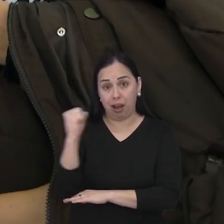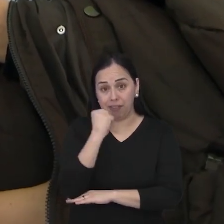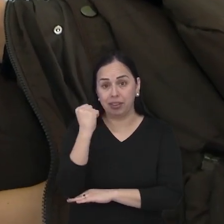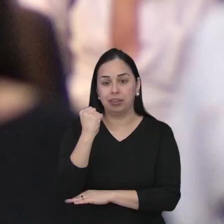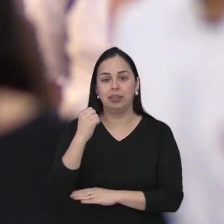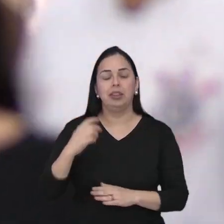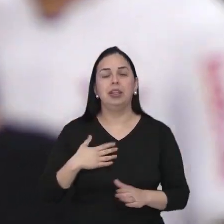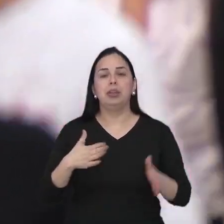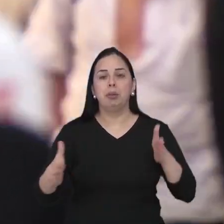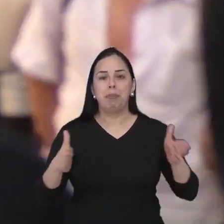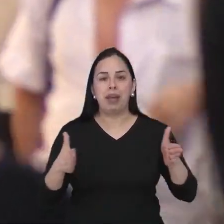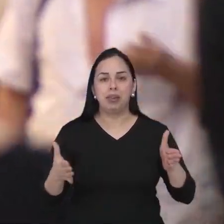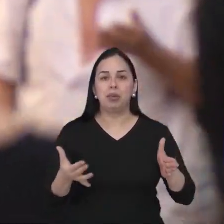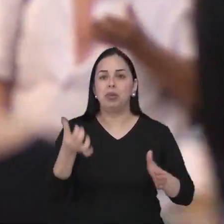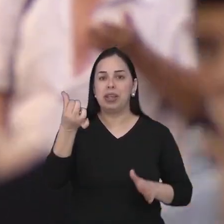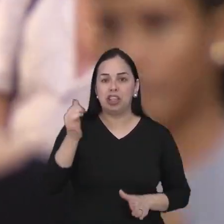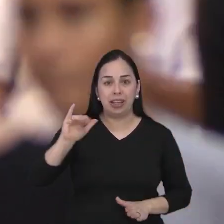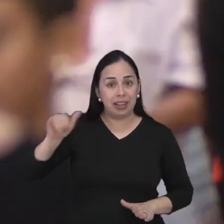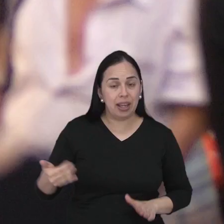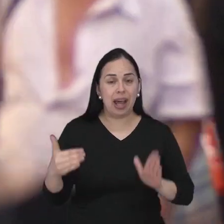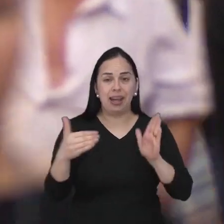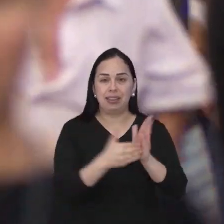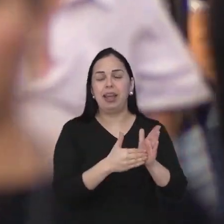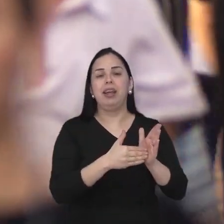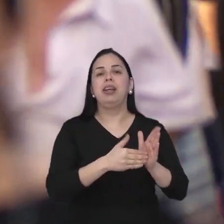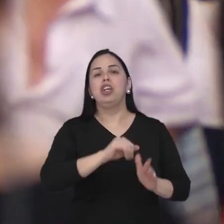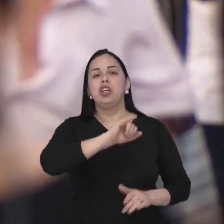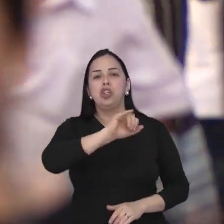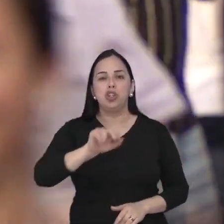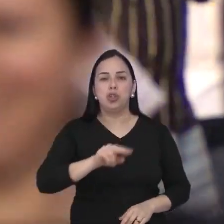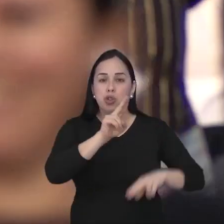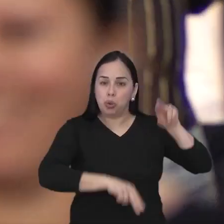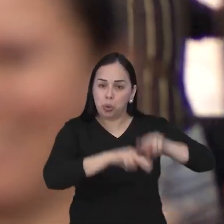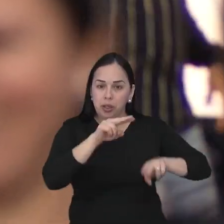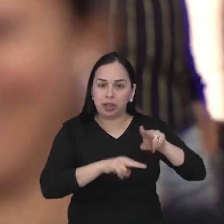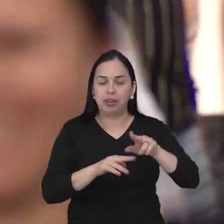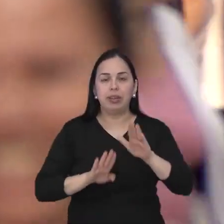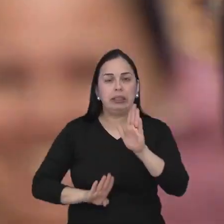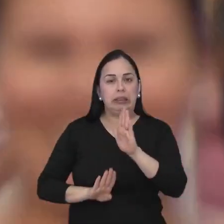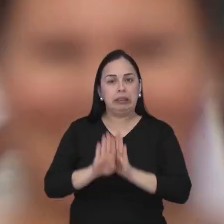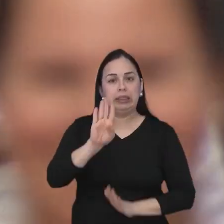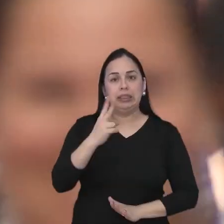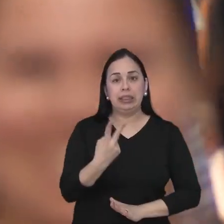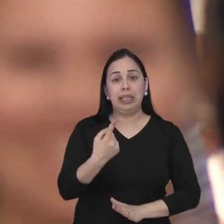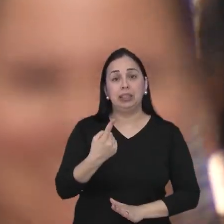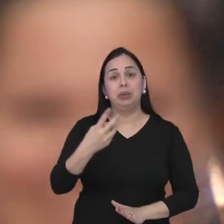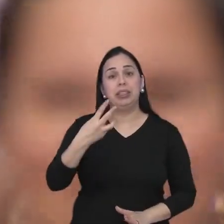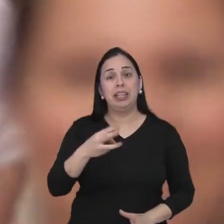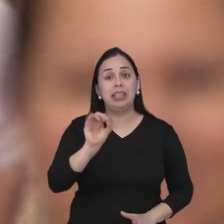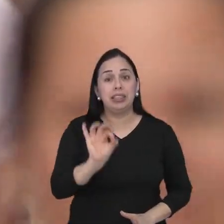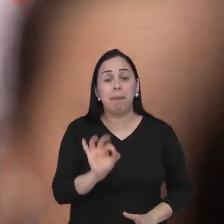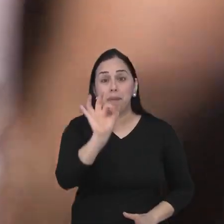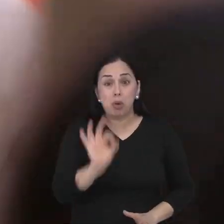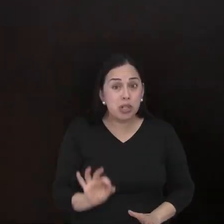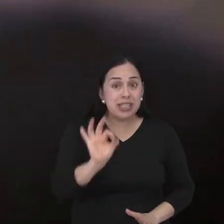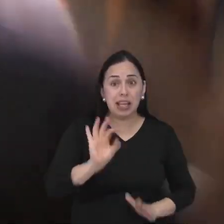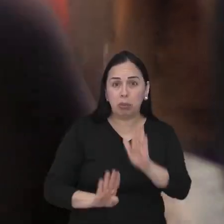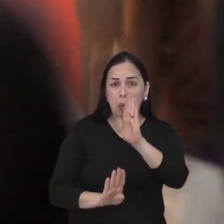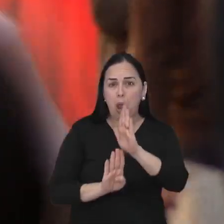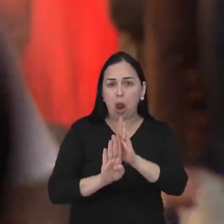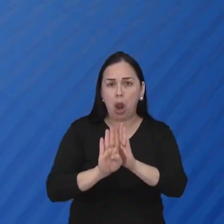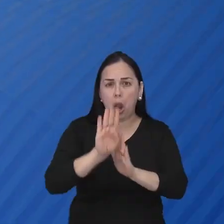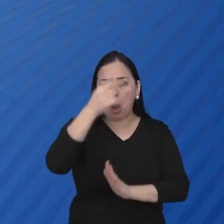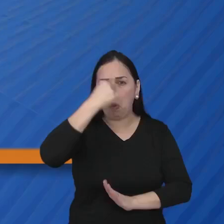do Paraíba. No primeiro semestre desse ano, o número de casos subiu 130% na comparação com o mesmo período